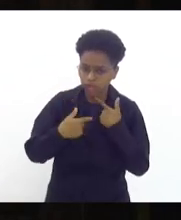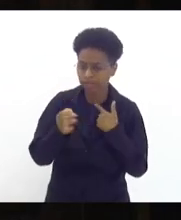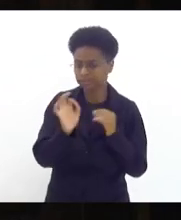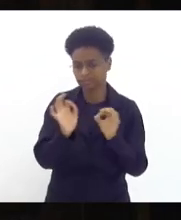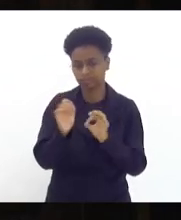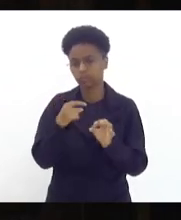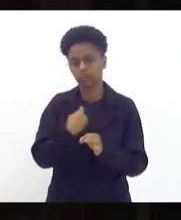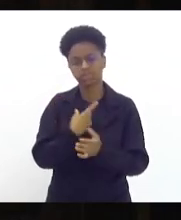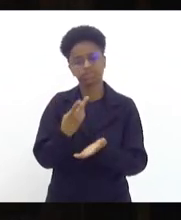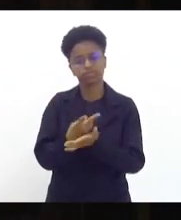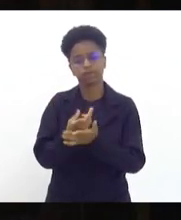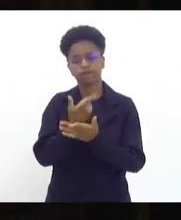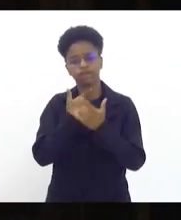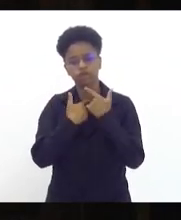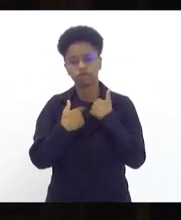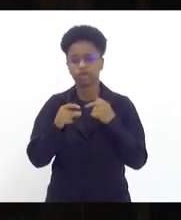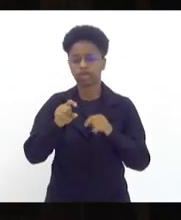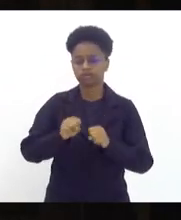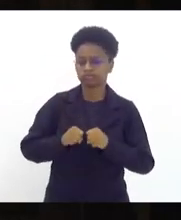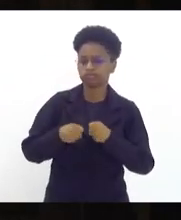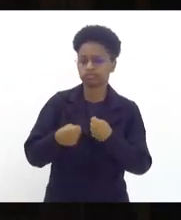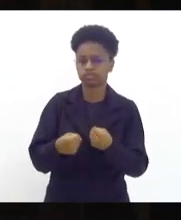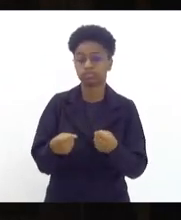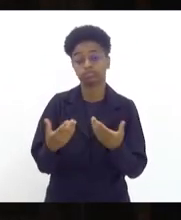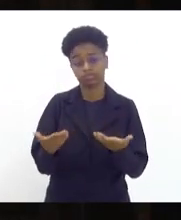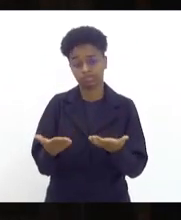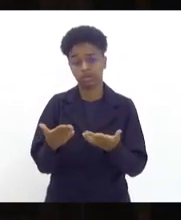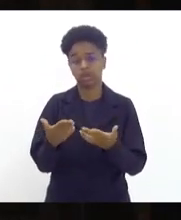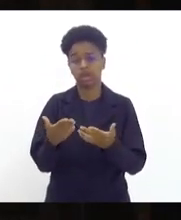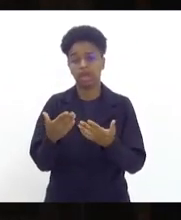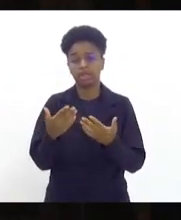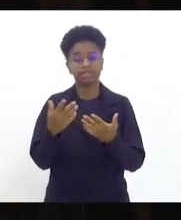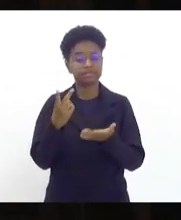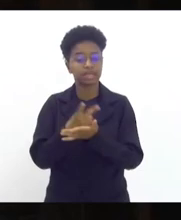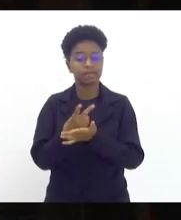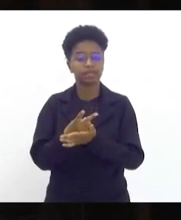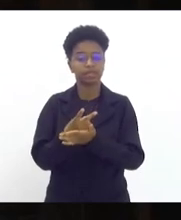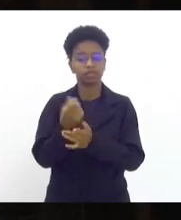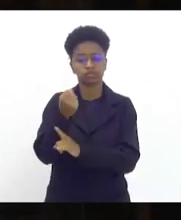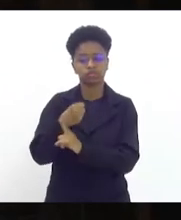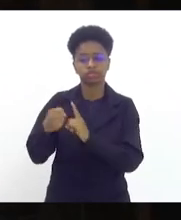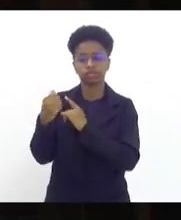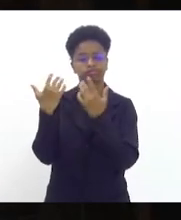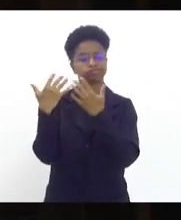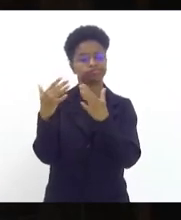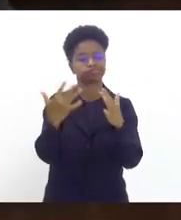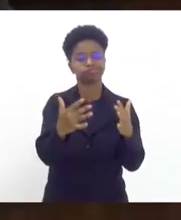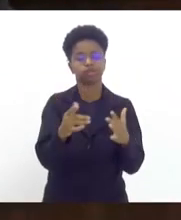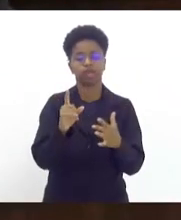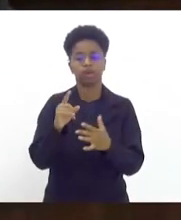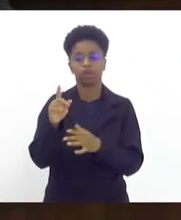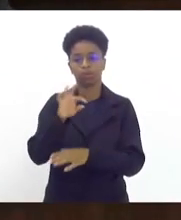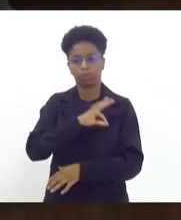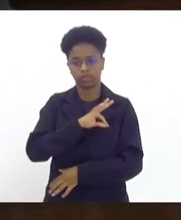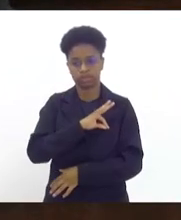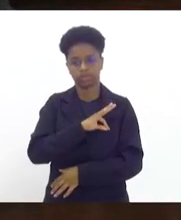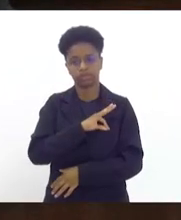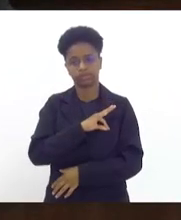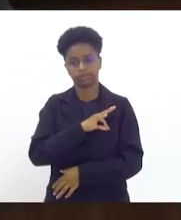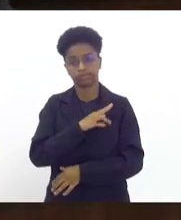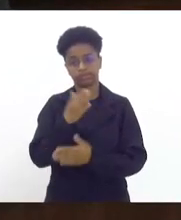trabalhar e muito só prova disso é o elogio de toda a sociedade tijucana para o policial militar bem como policial civil